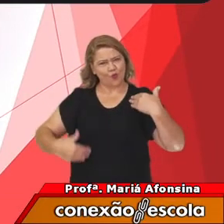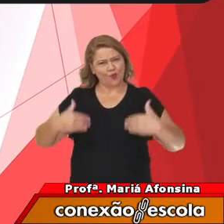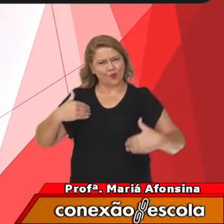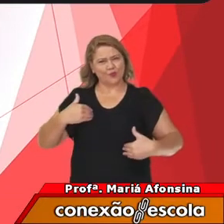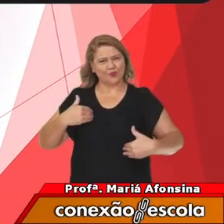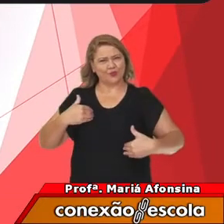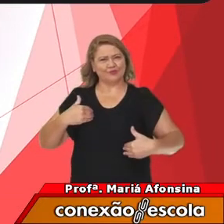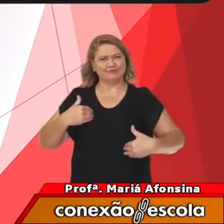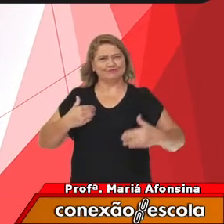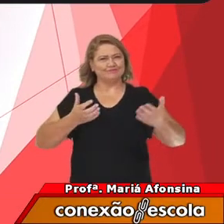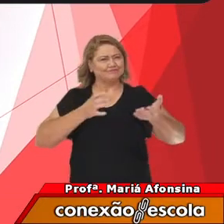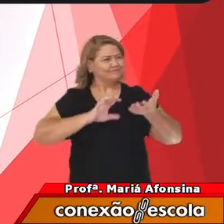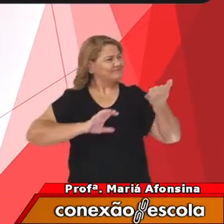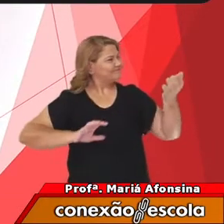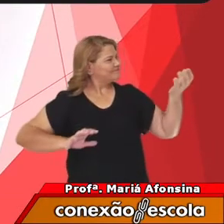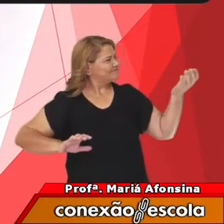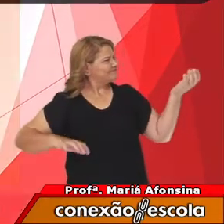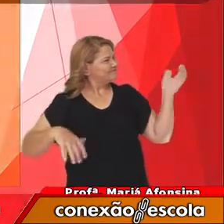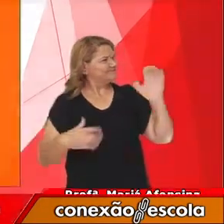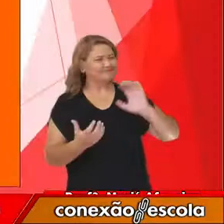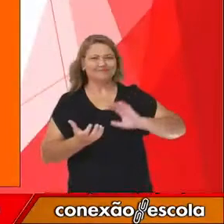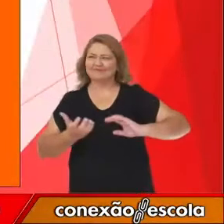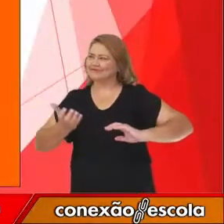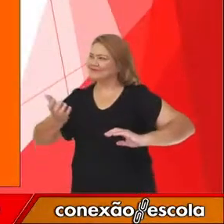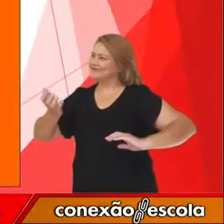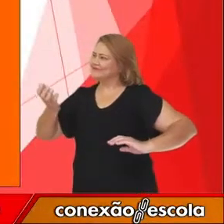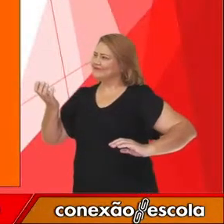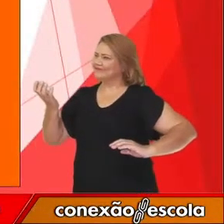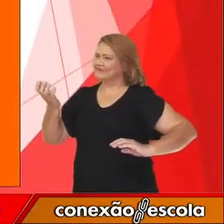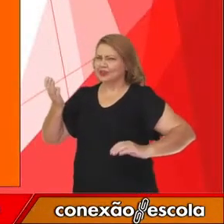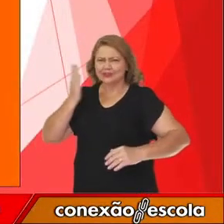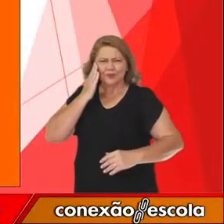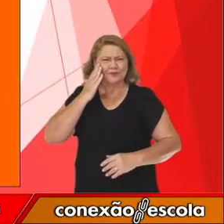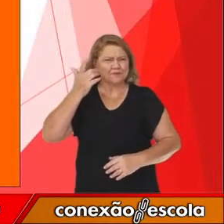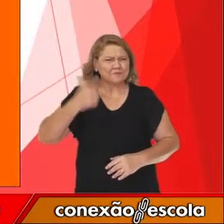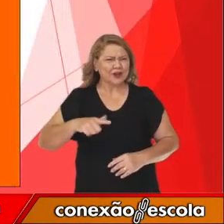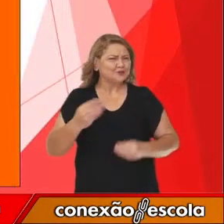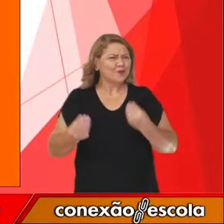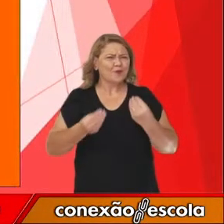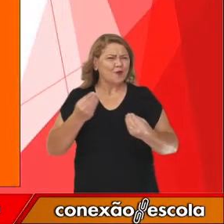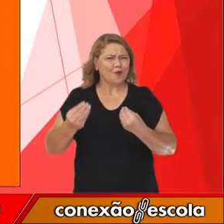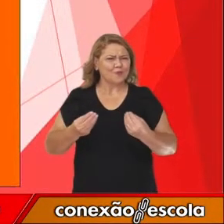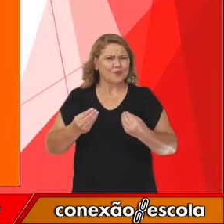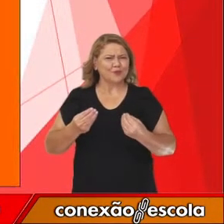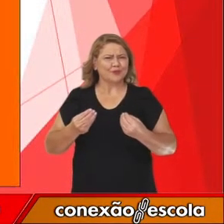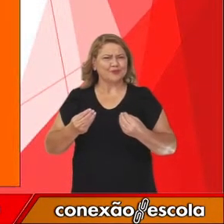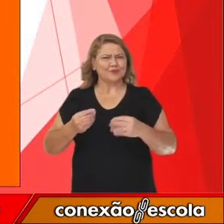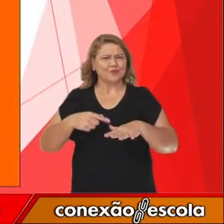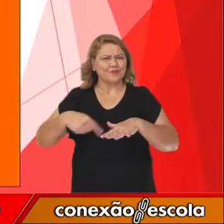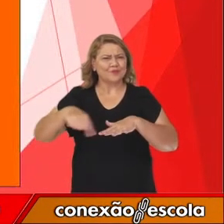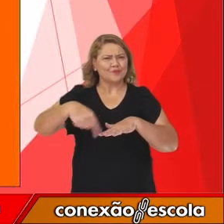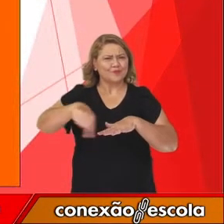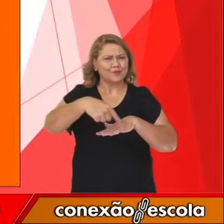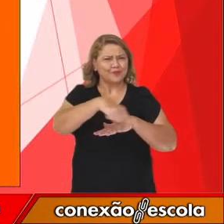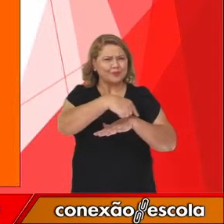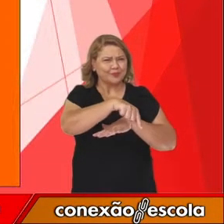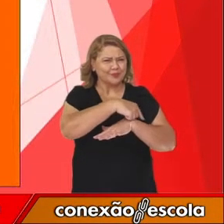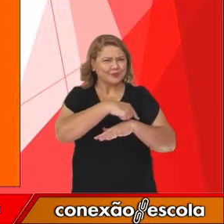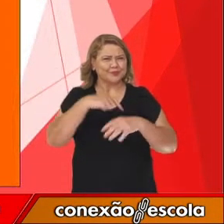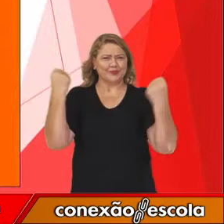tirando é e quer saber mais sobre essa modalidade de ginástica Então venha agora